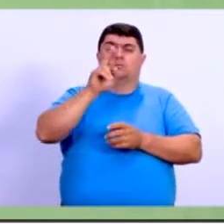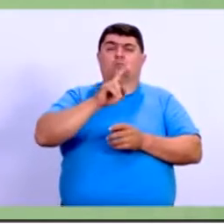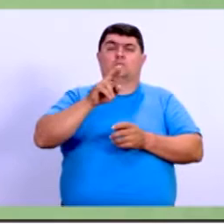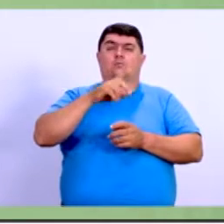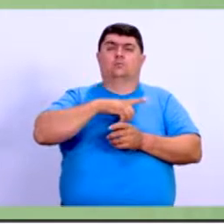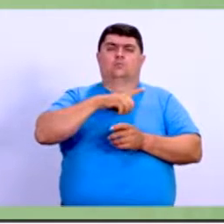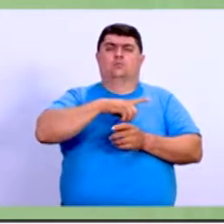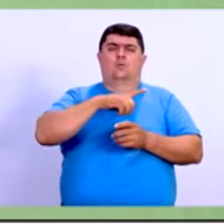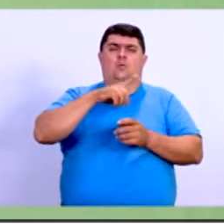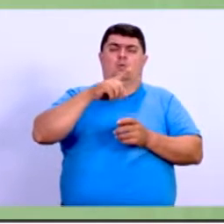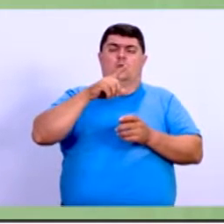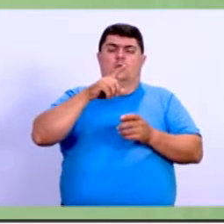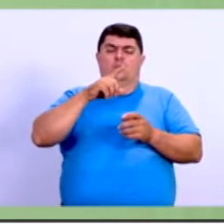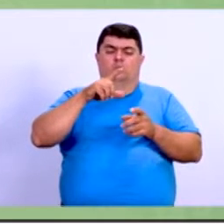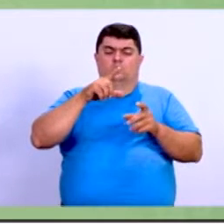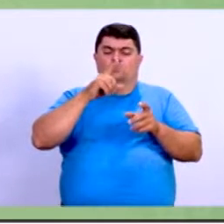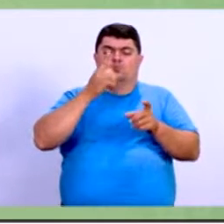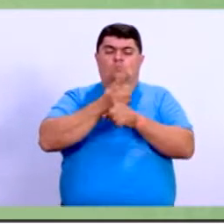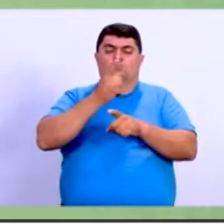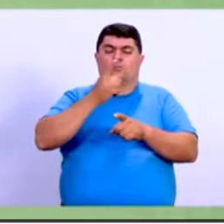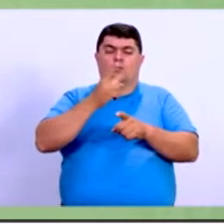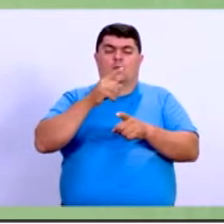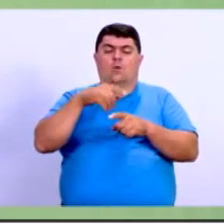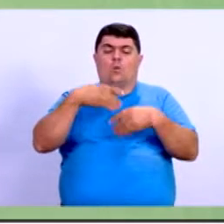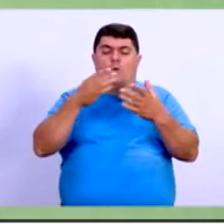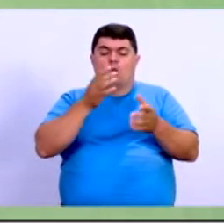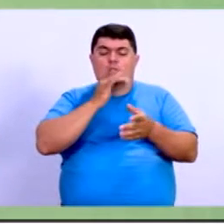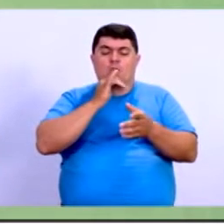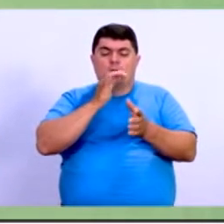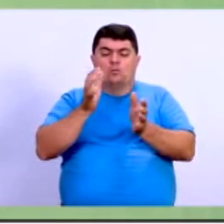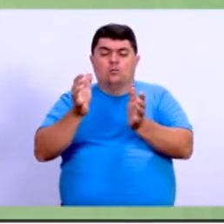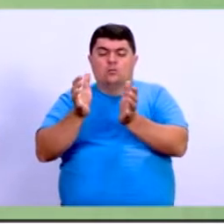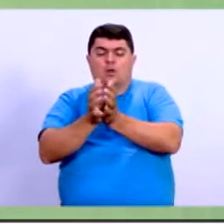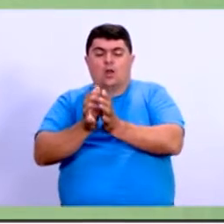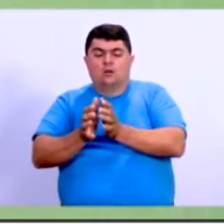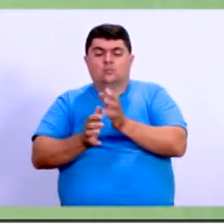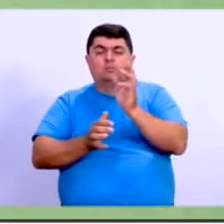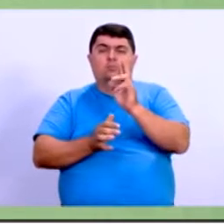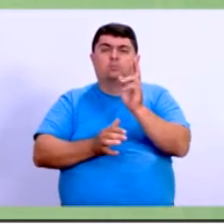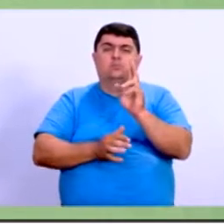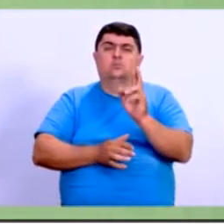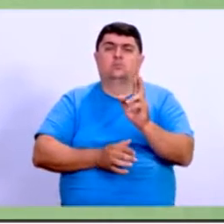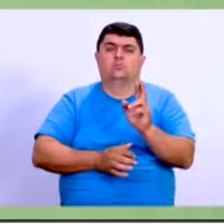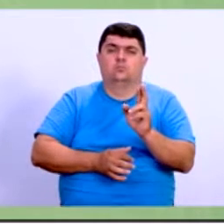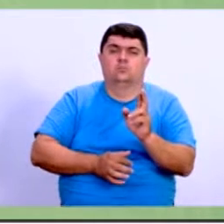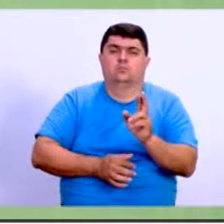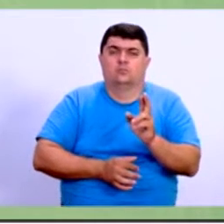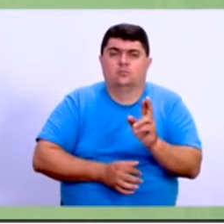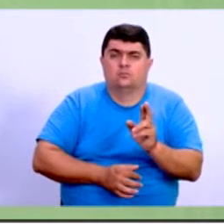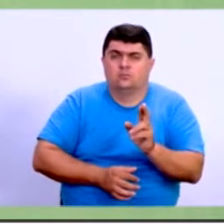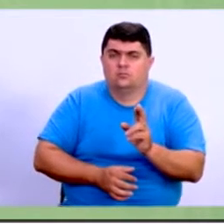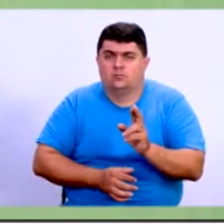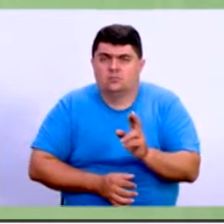as classes que vão ser utilizadas. E quem são as classes? Elas são